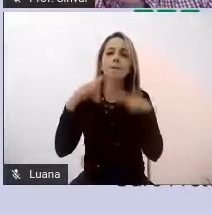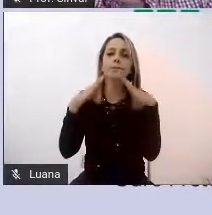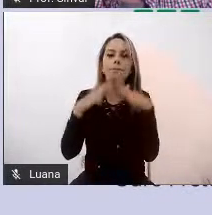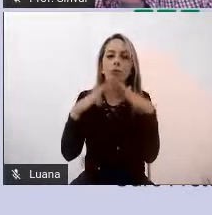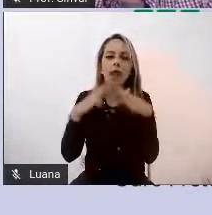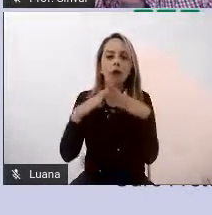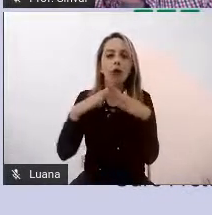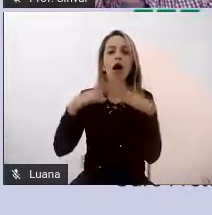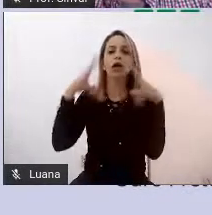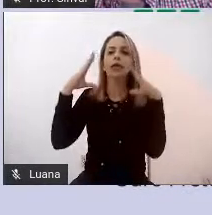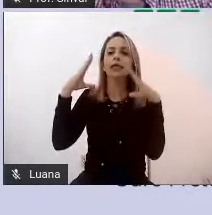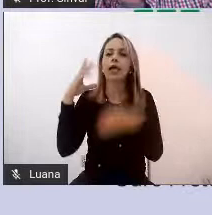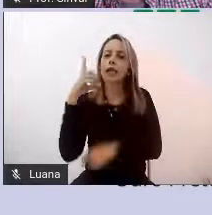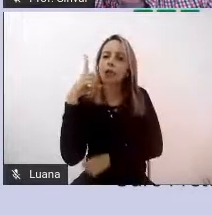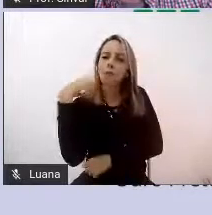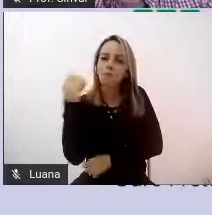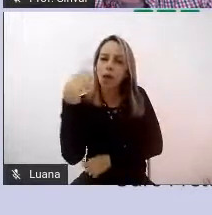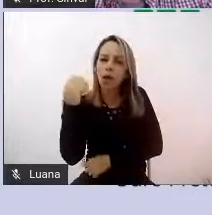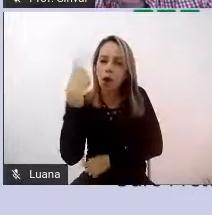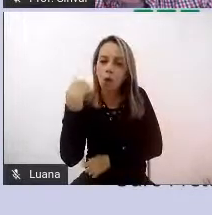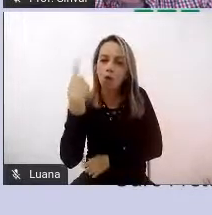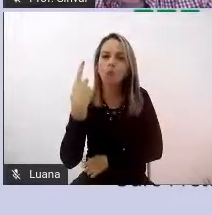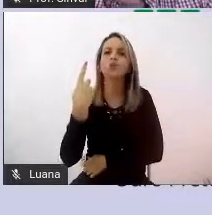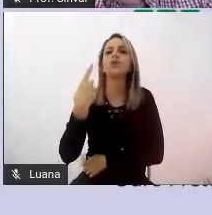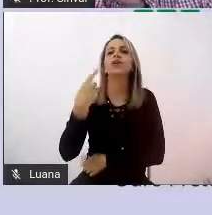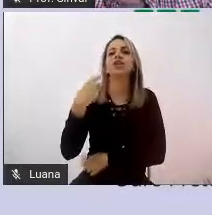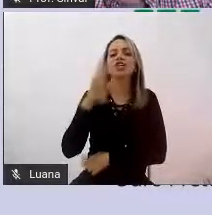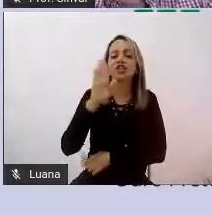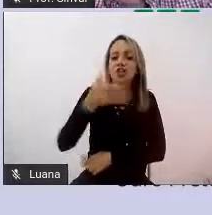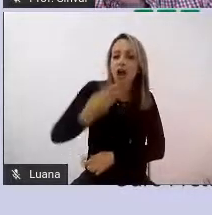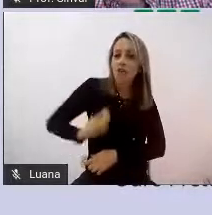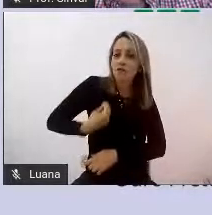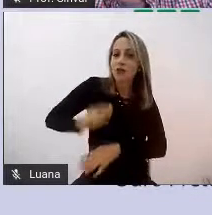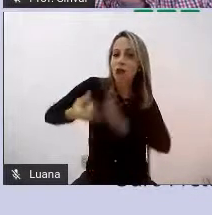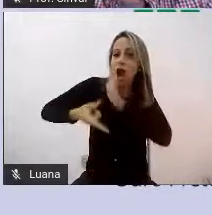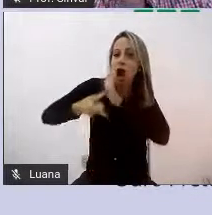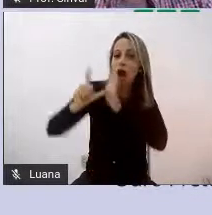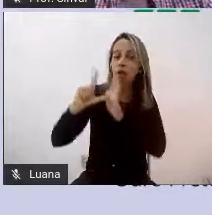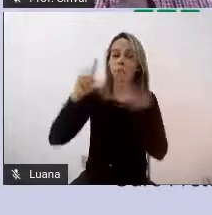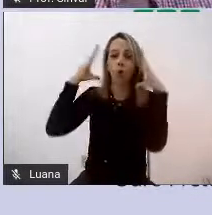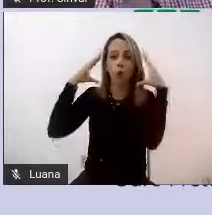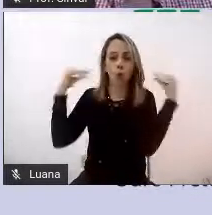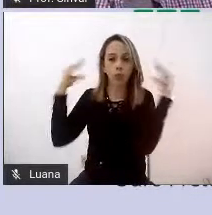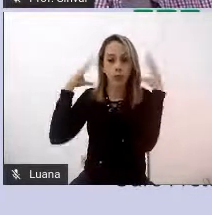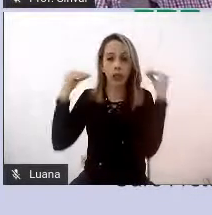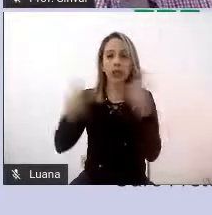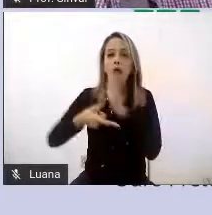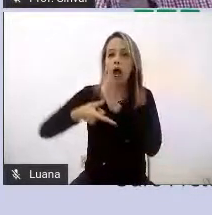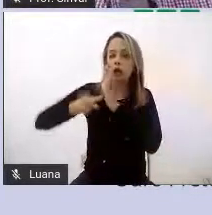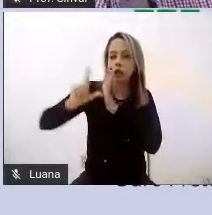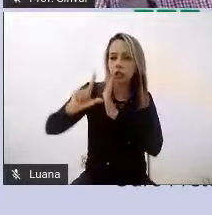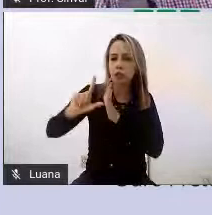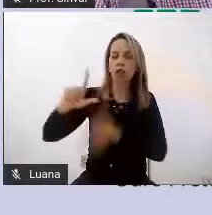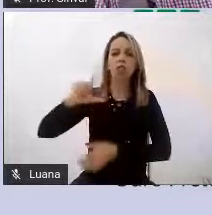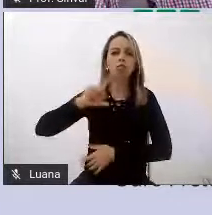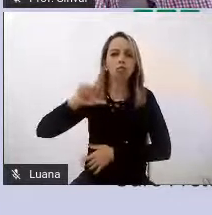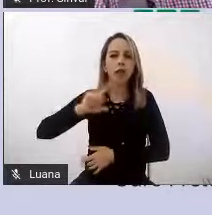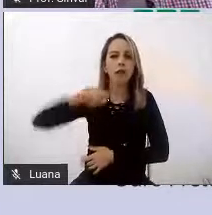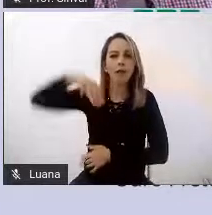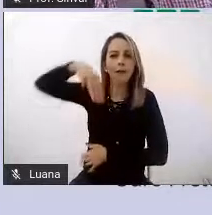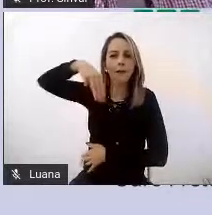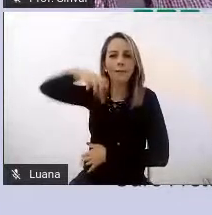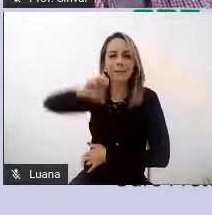espanhóis que já vivem no Brasil antes das chegadas holandeses, os holandeses e uma série de mercenários